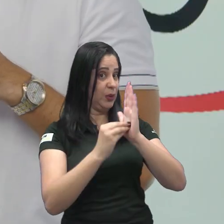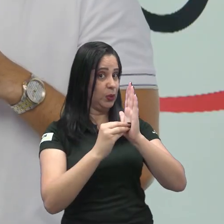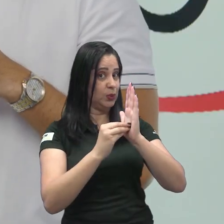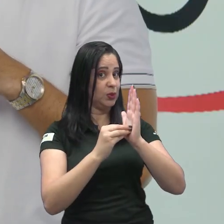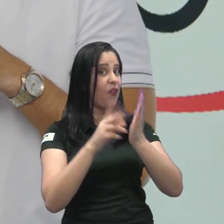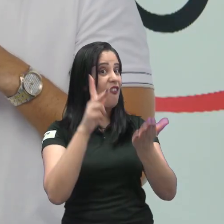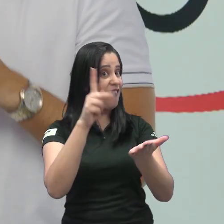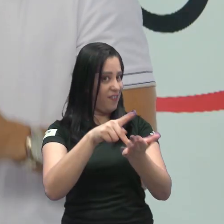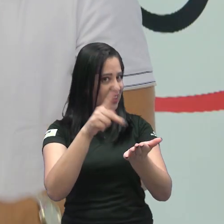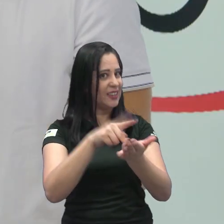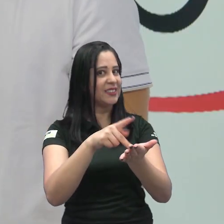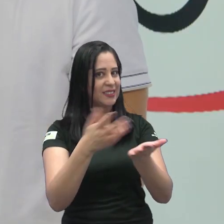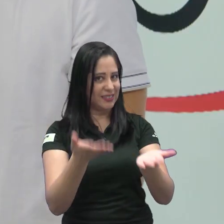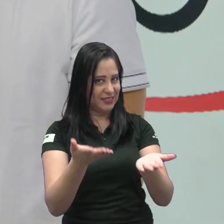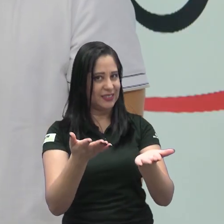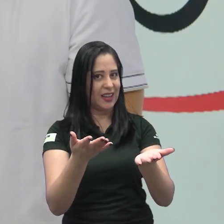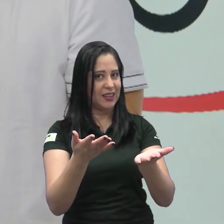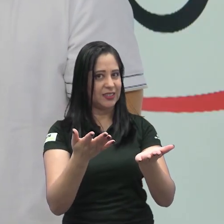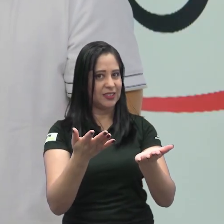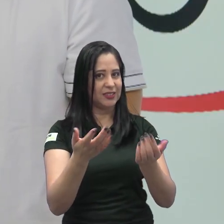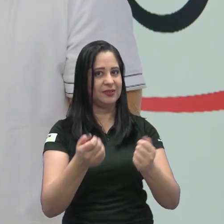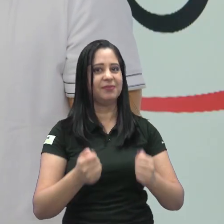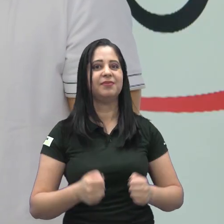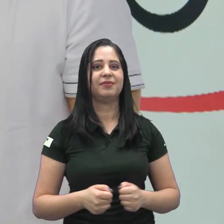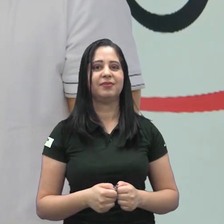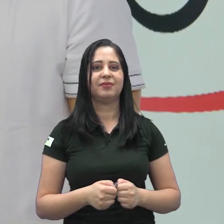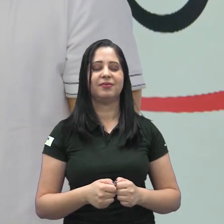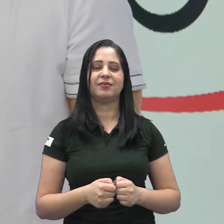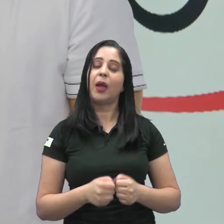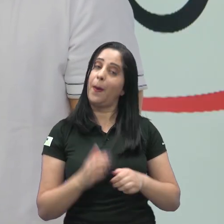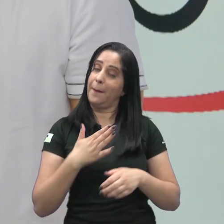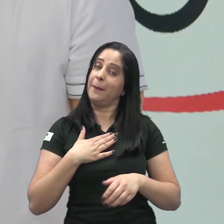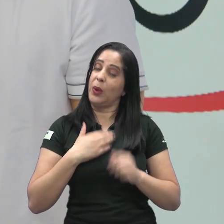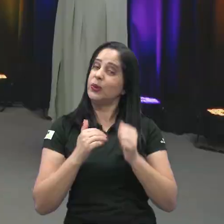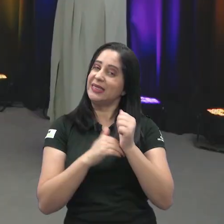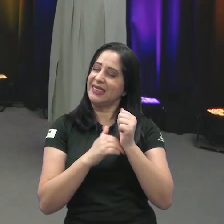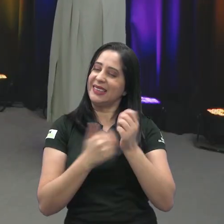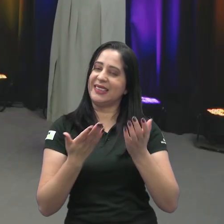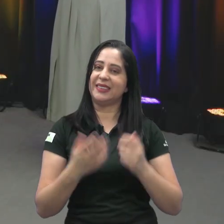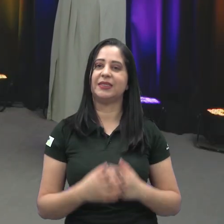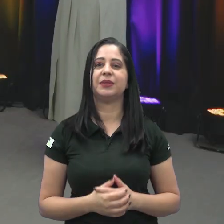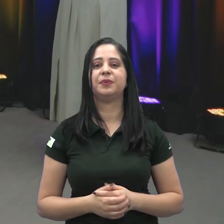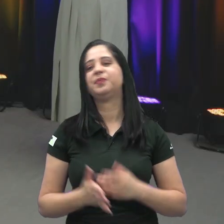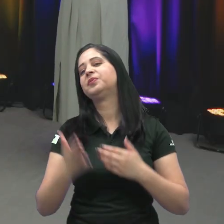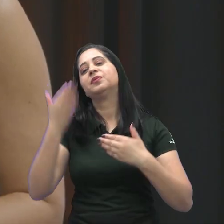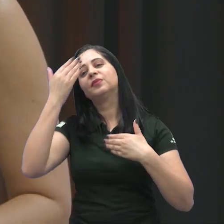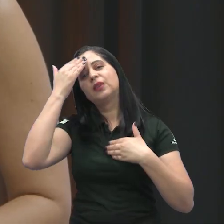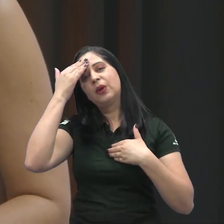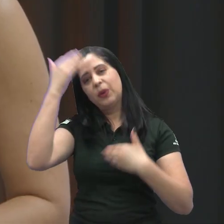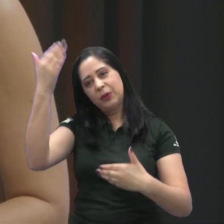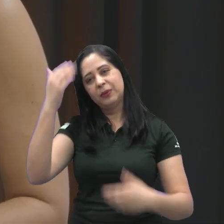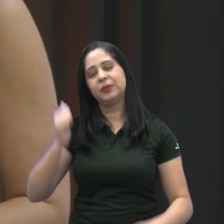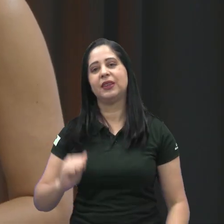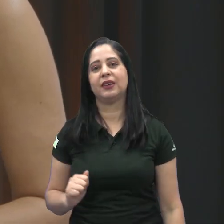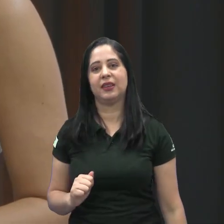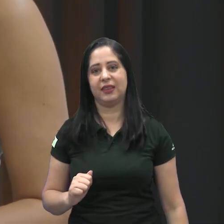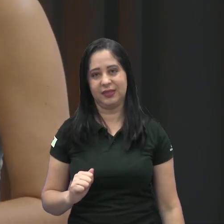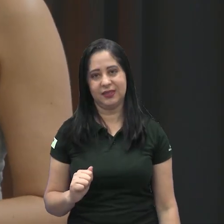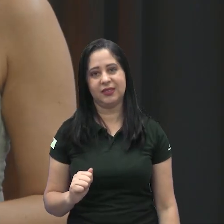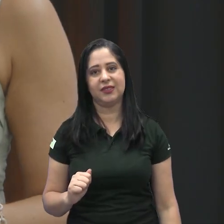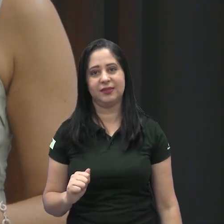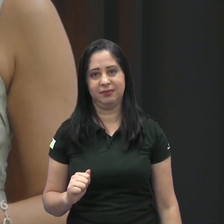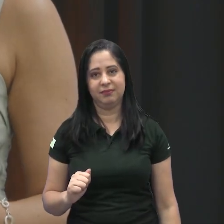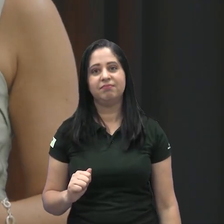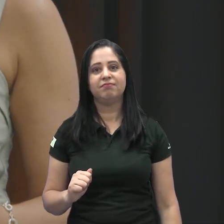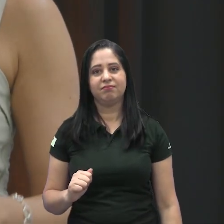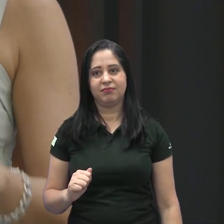ver coisas autênticas, criação de conteúdo autêntico. Essa é a fórmula. Muito bom, gente. Eu quero agradecer a participação de vocês aqui. Tenho